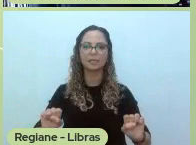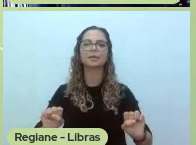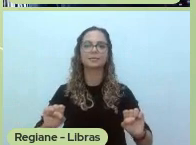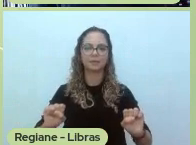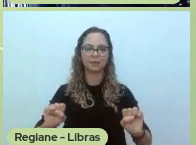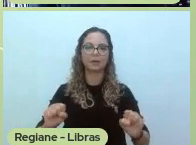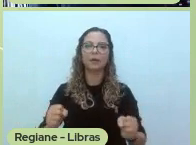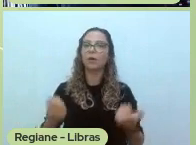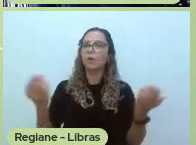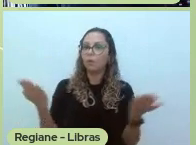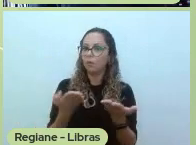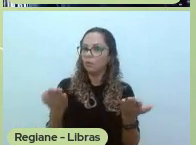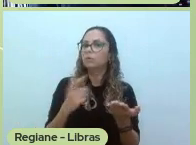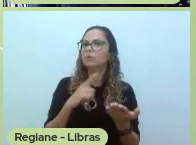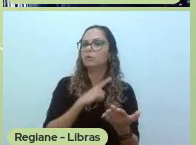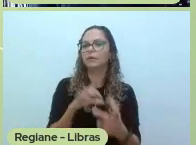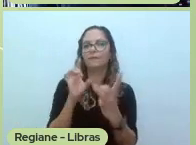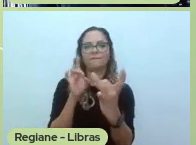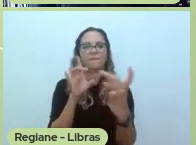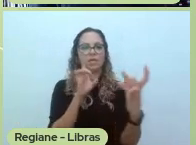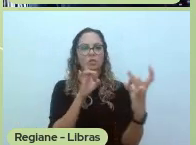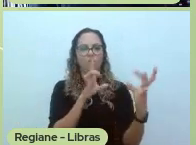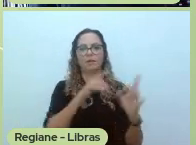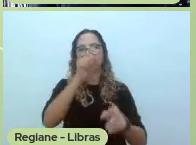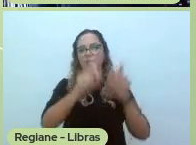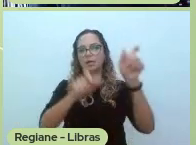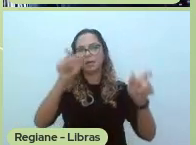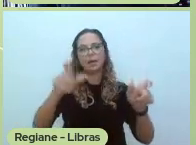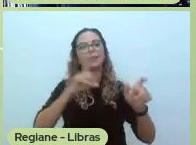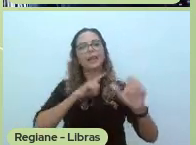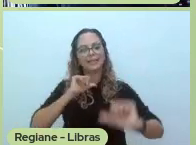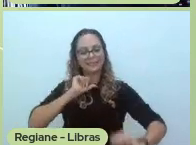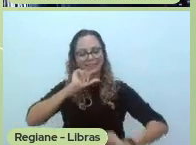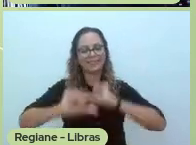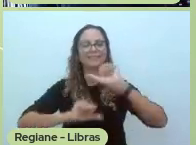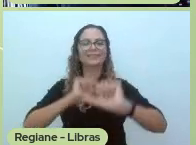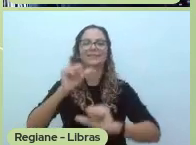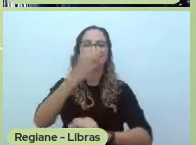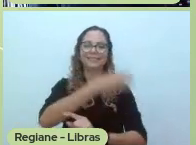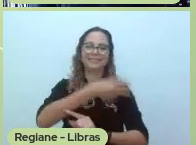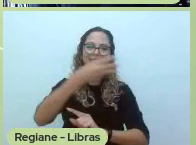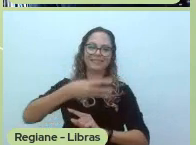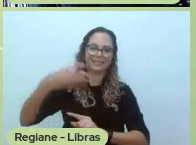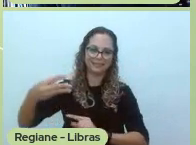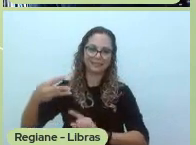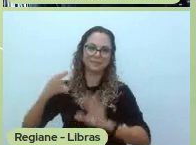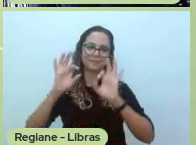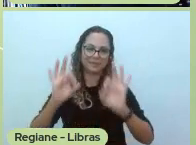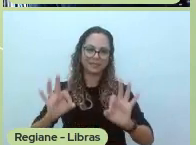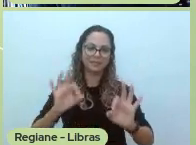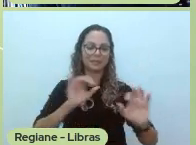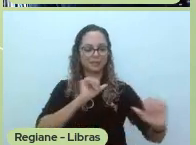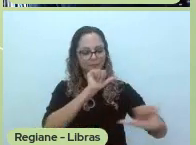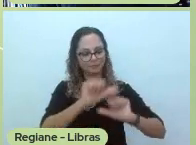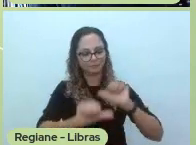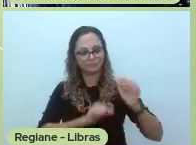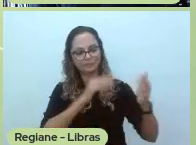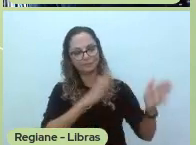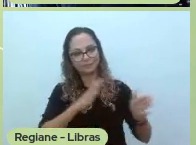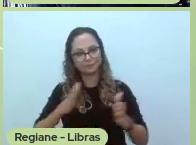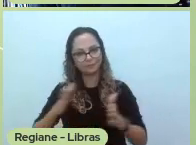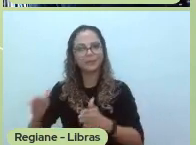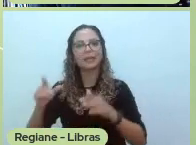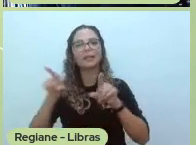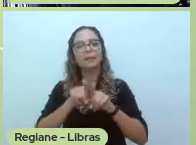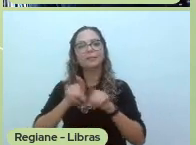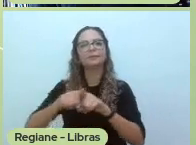estão hoje com a gente vem transformando a TIM e transformando em procedimentos, em políticas, né, para que, de